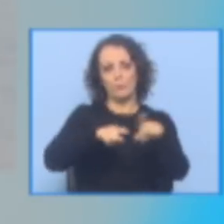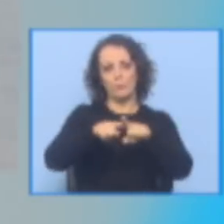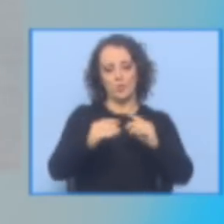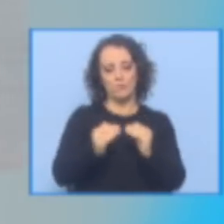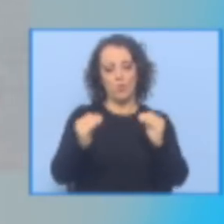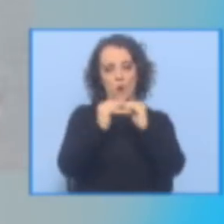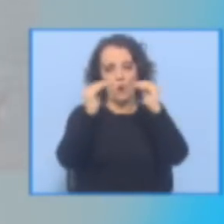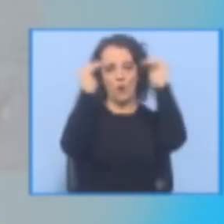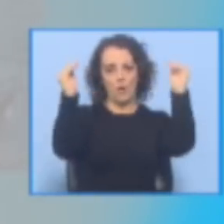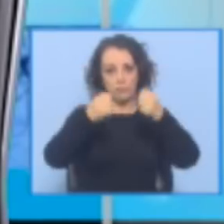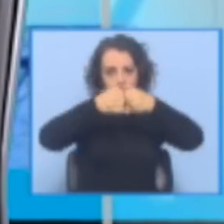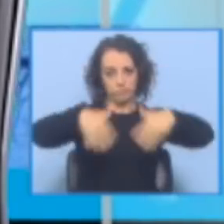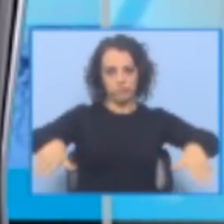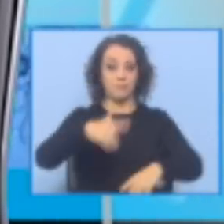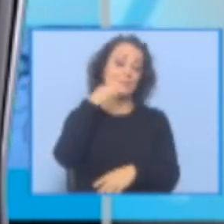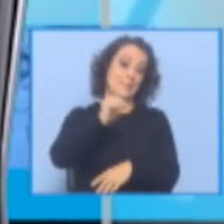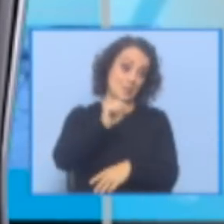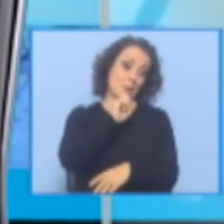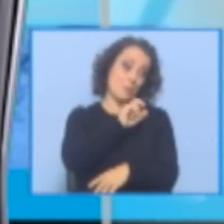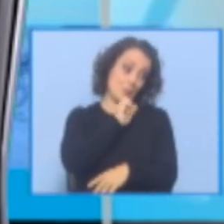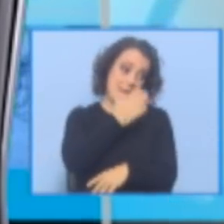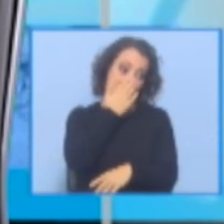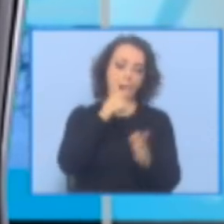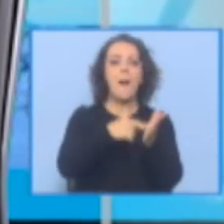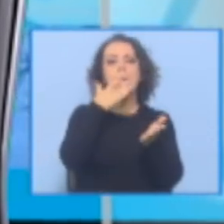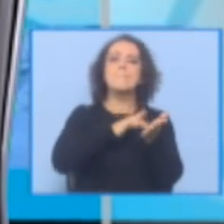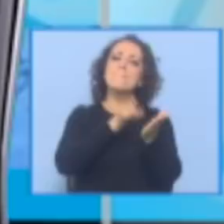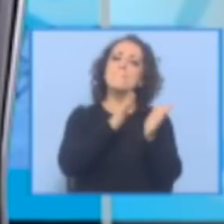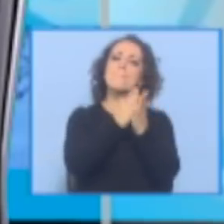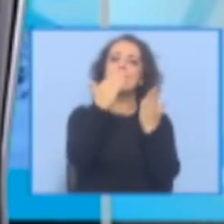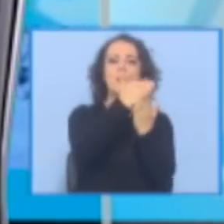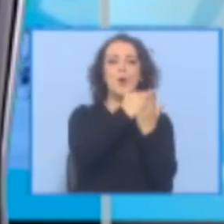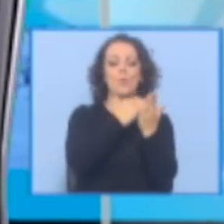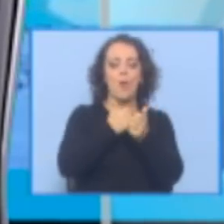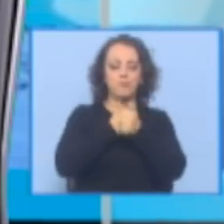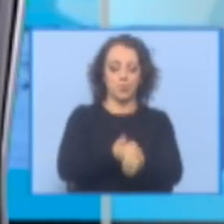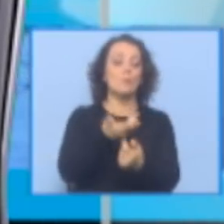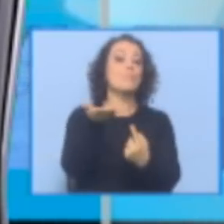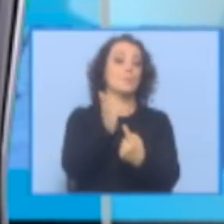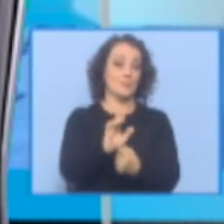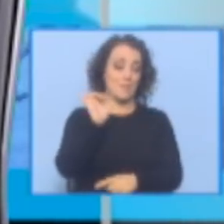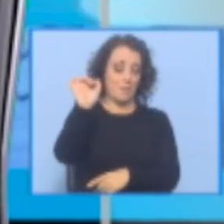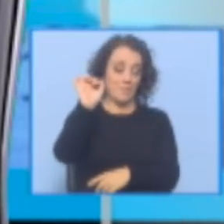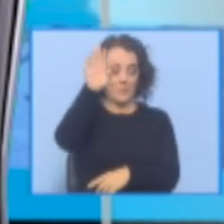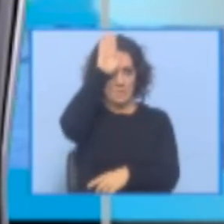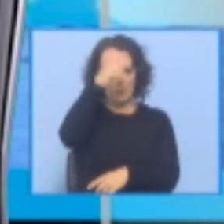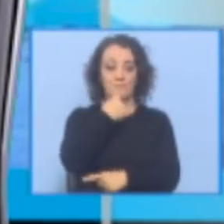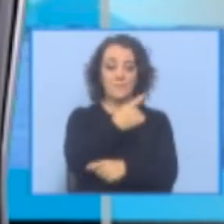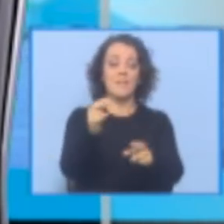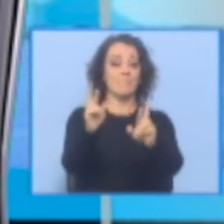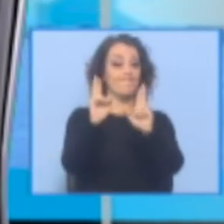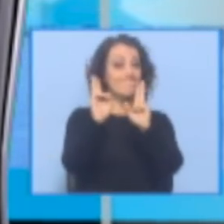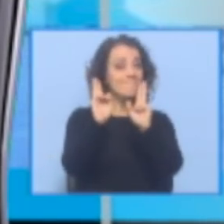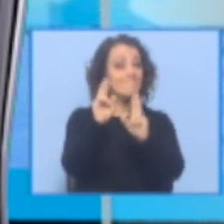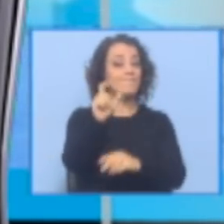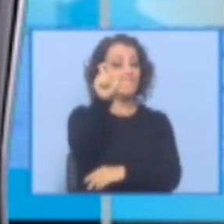órgãos de soberania? Sim, seria um ótimo manual de procedimentos. E, por exemplo, uma das bem-aventuranças, bem-aventurado o político